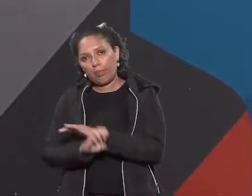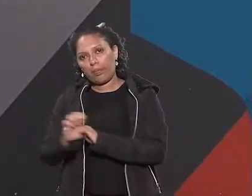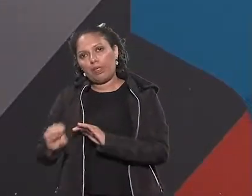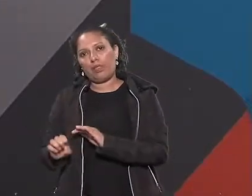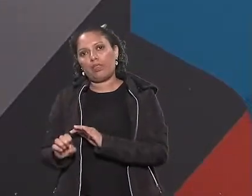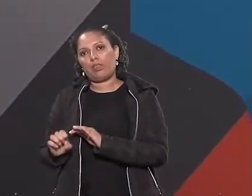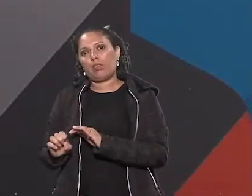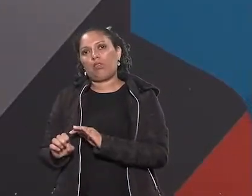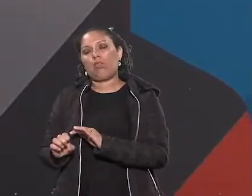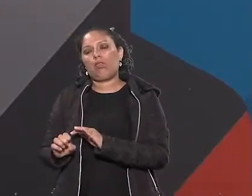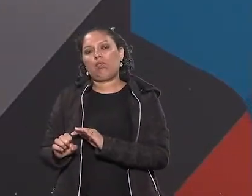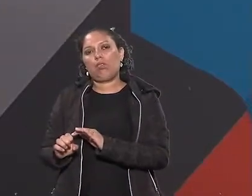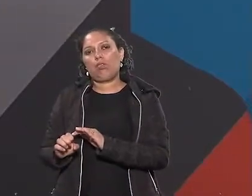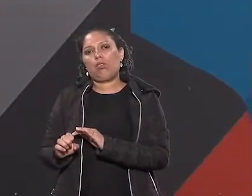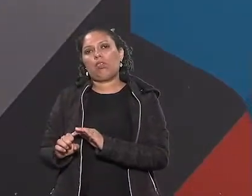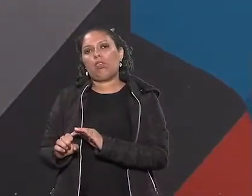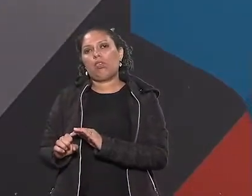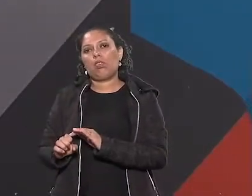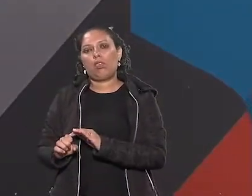que, quando